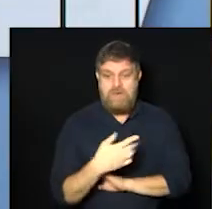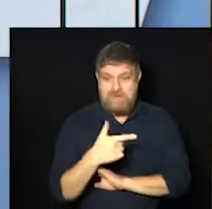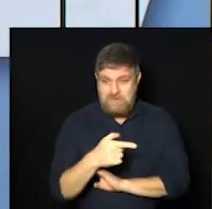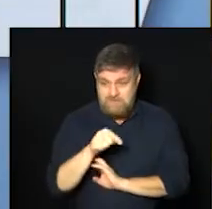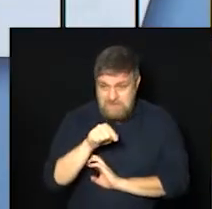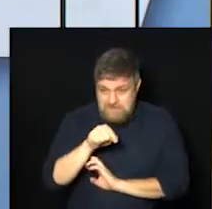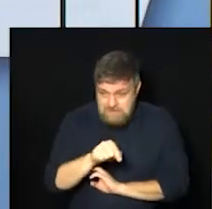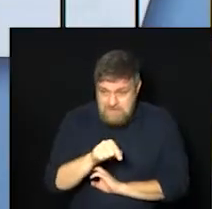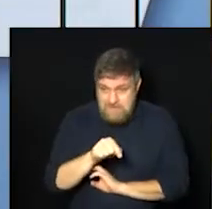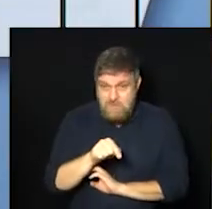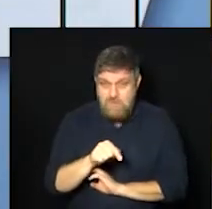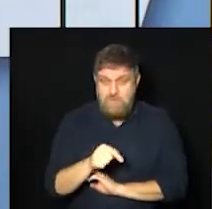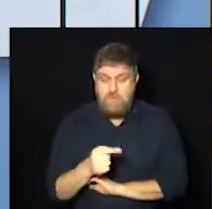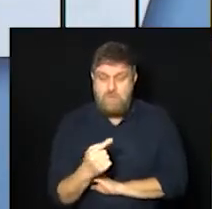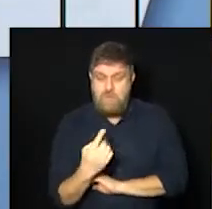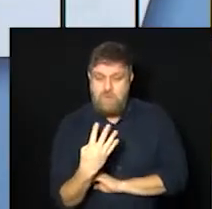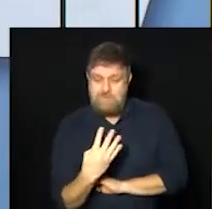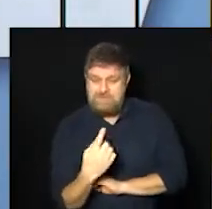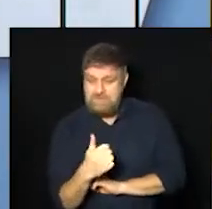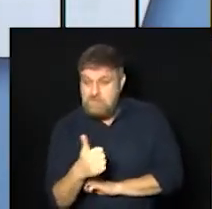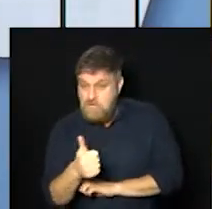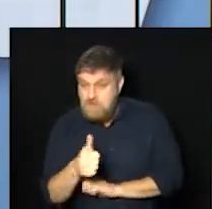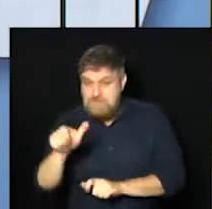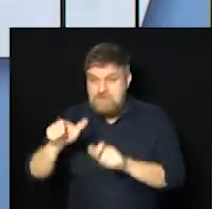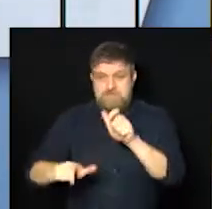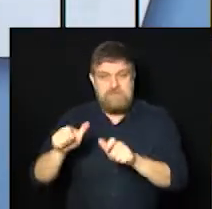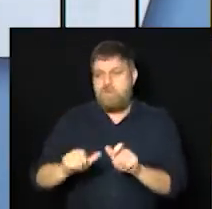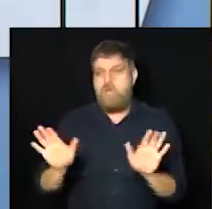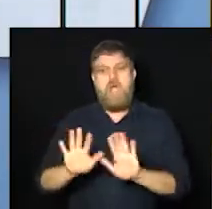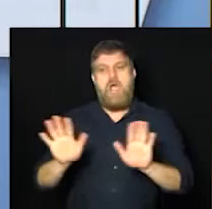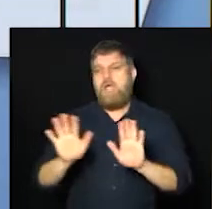42.411 casos descartados. Nós temos